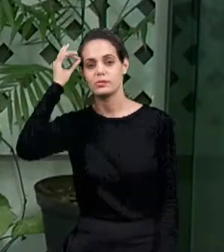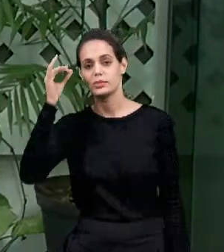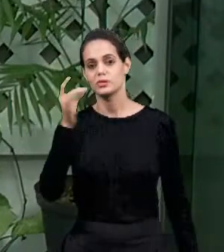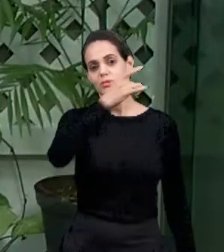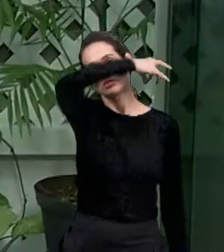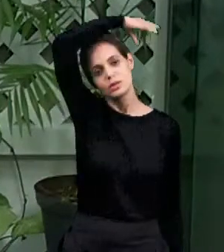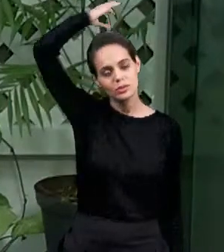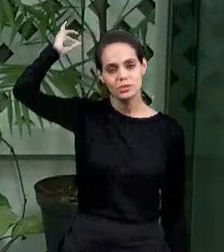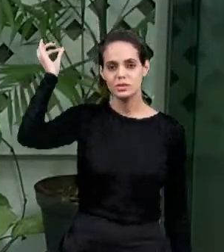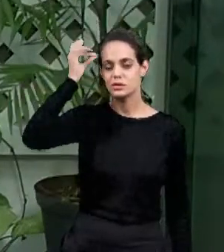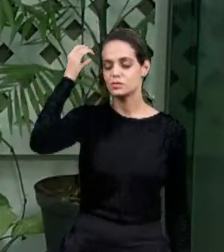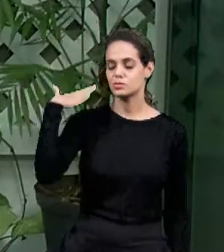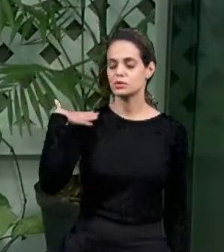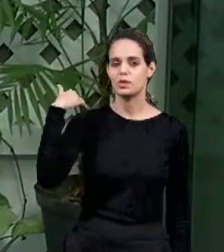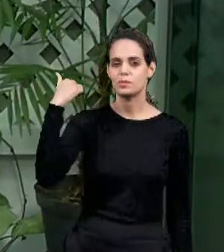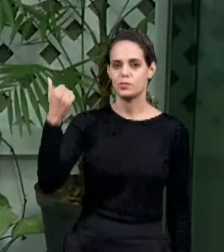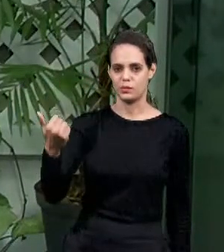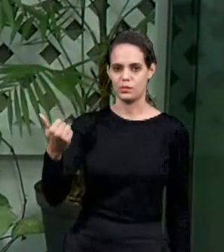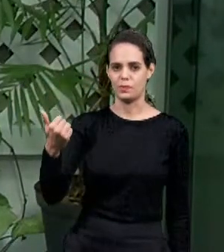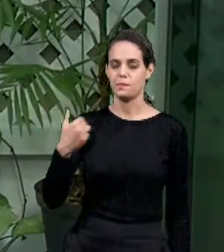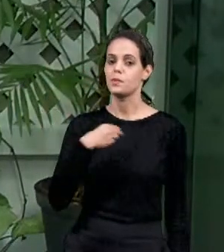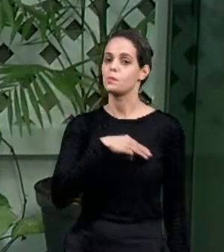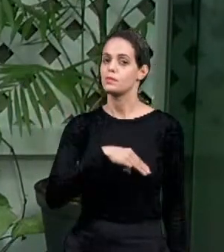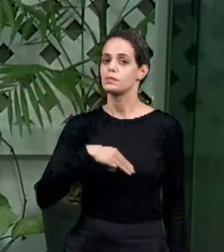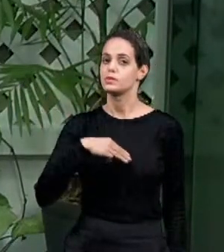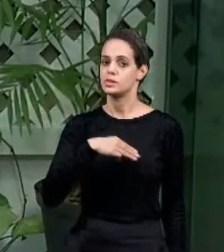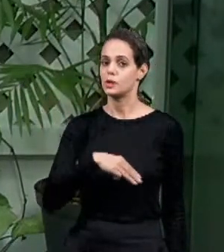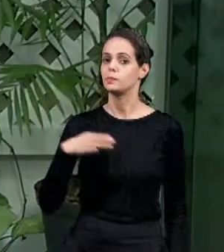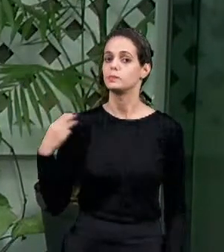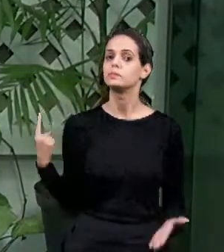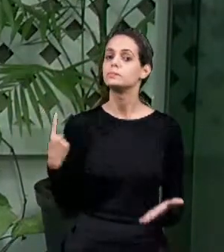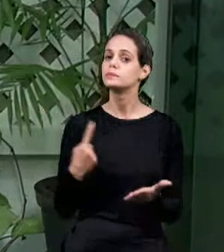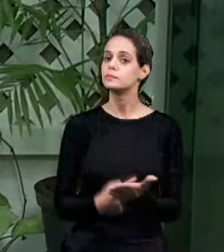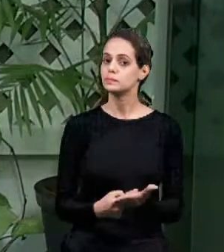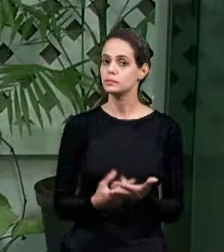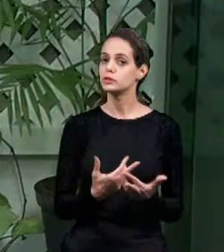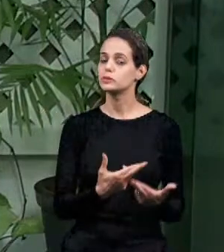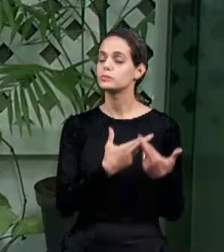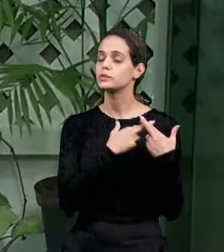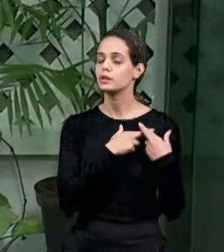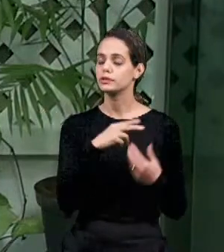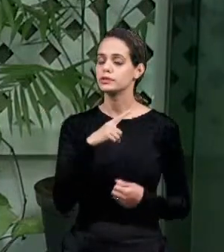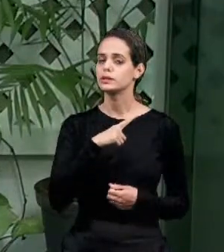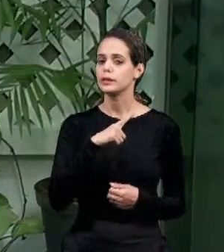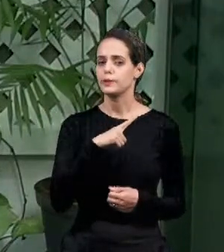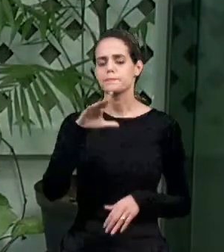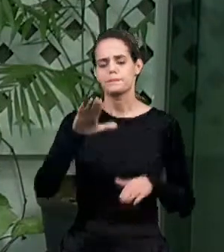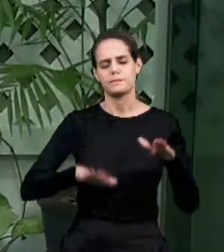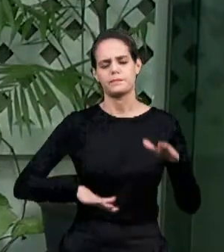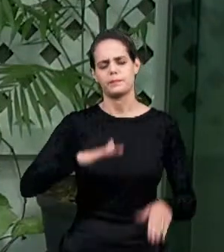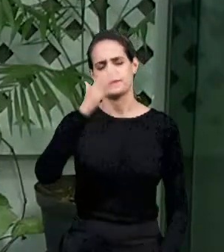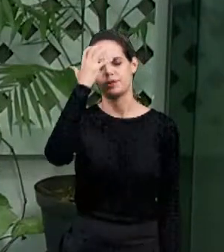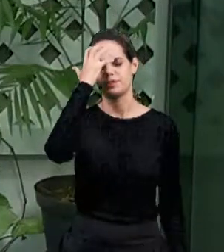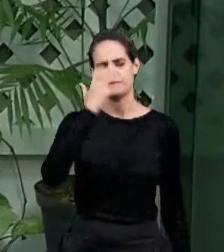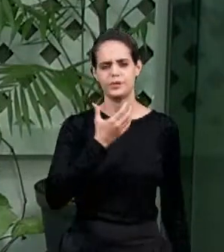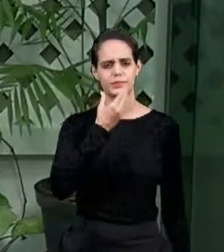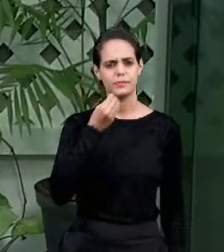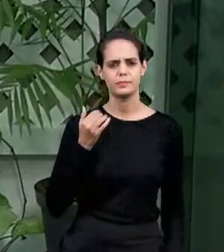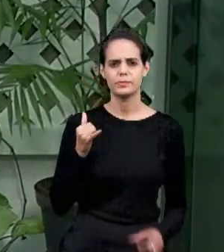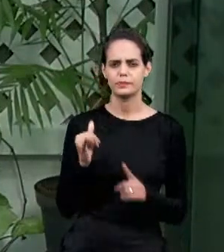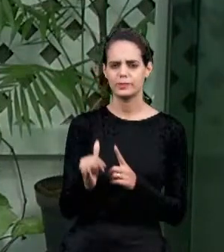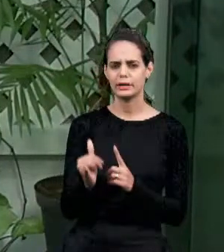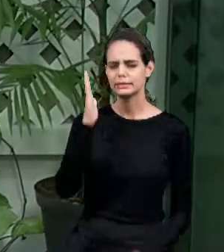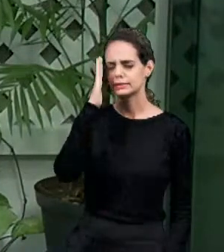missão, muitas vezes difícil, muitas vezes ele sem entender.